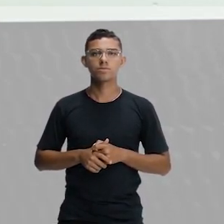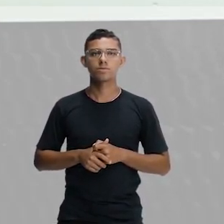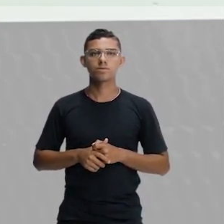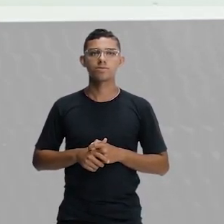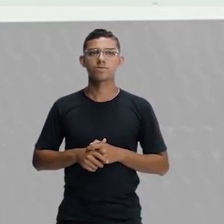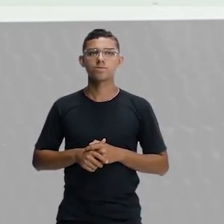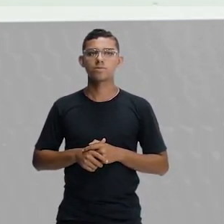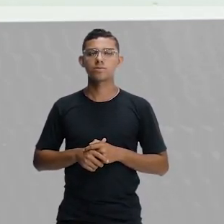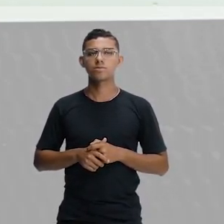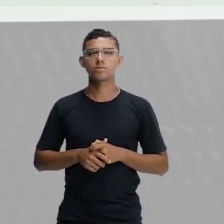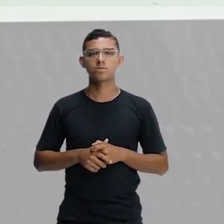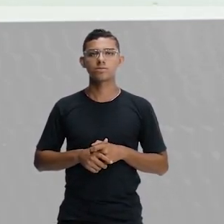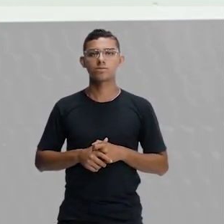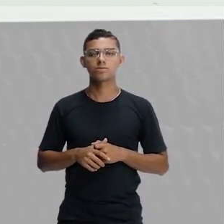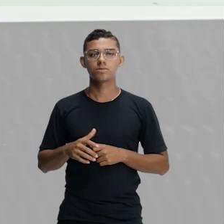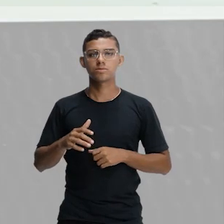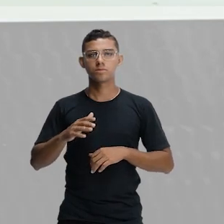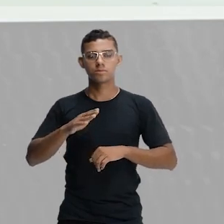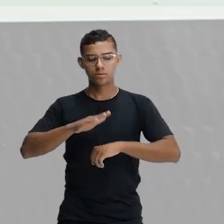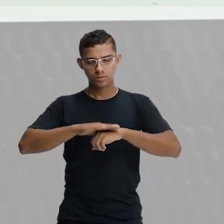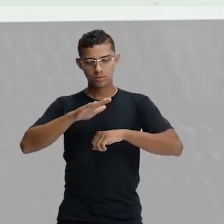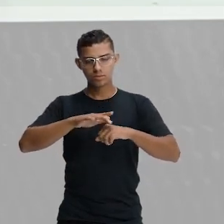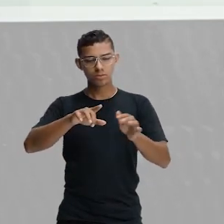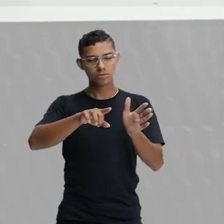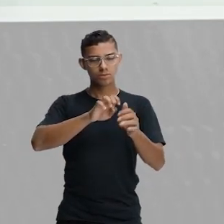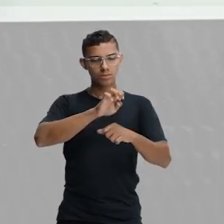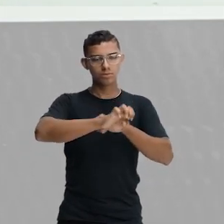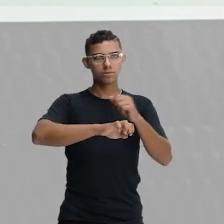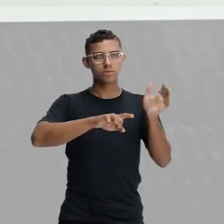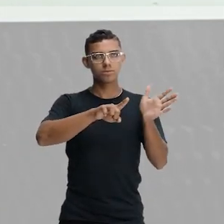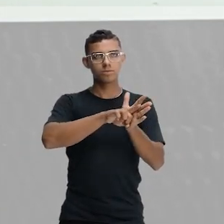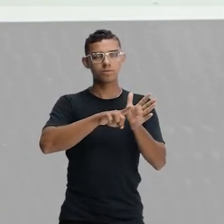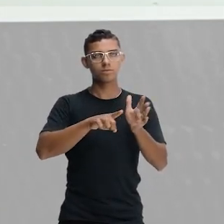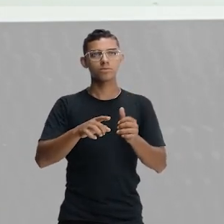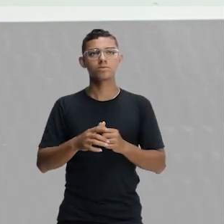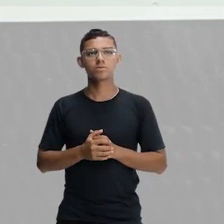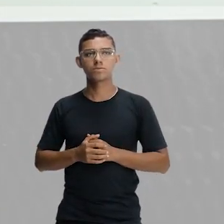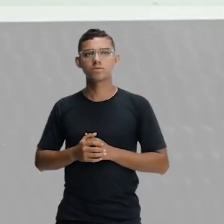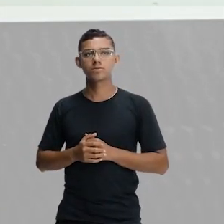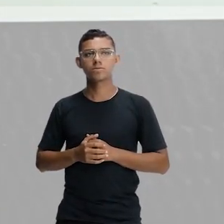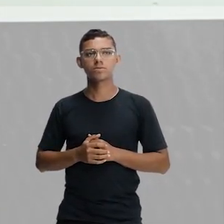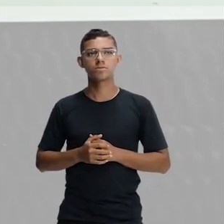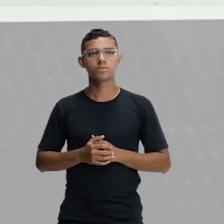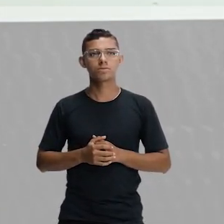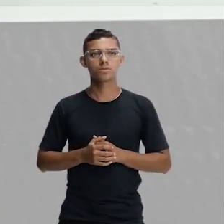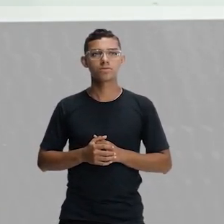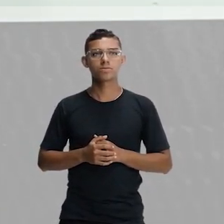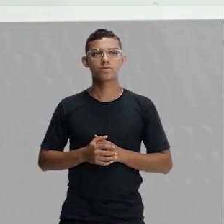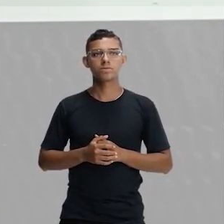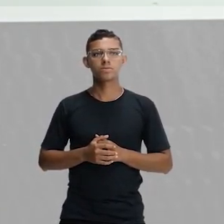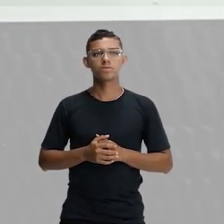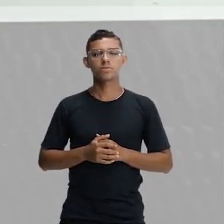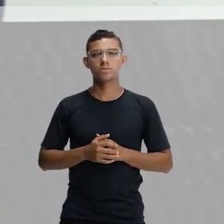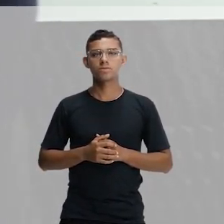ele agora vai ter mais cargas positivas. E o elétron, quer dizer, a lã, desculpa, vai ter